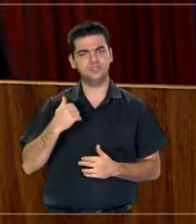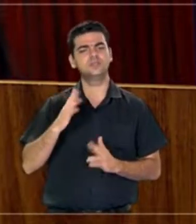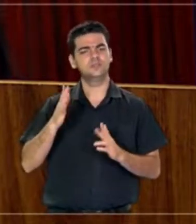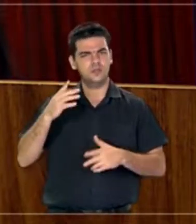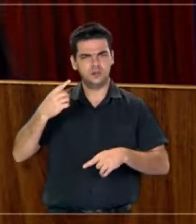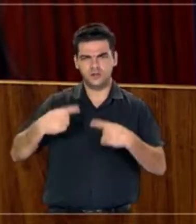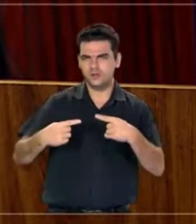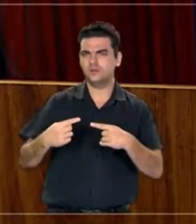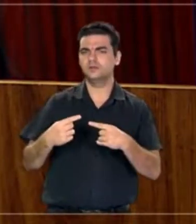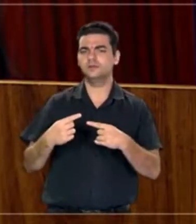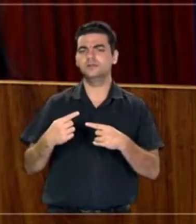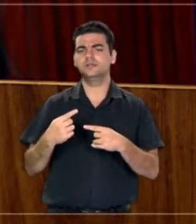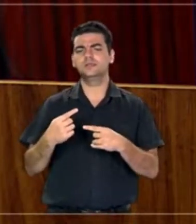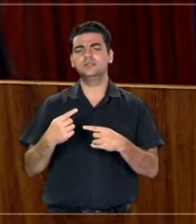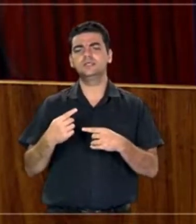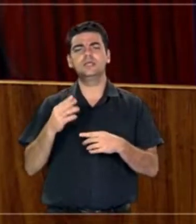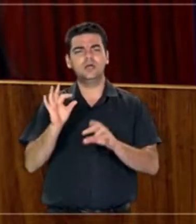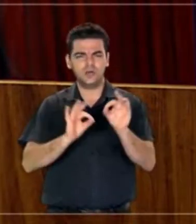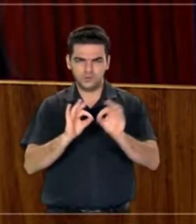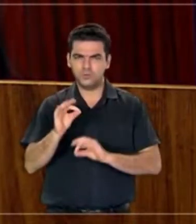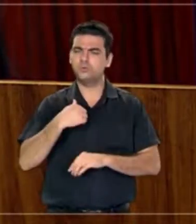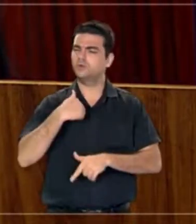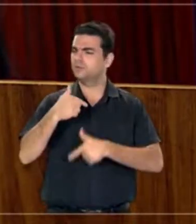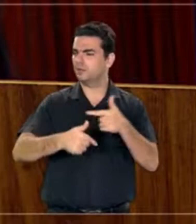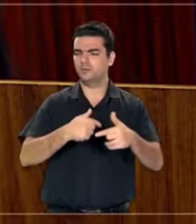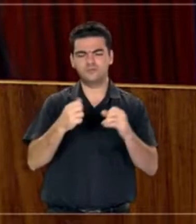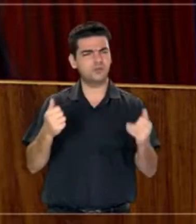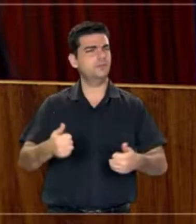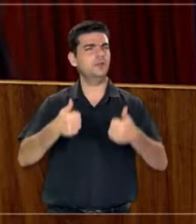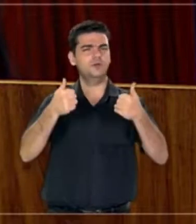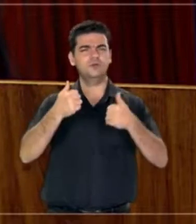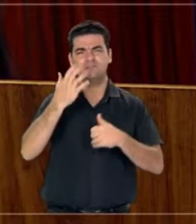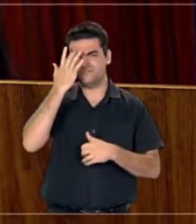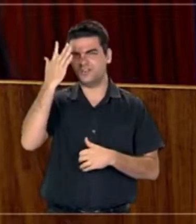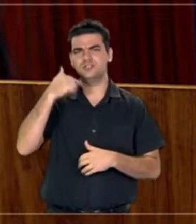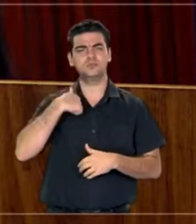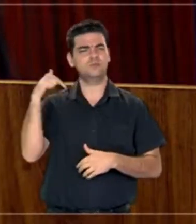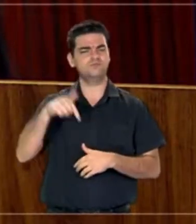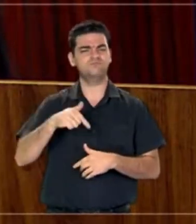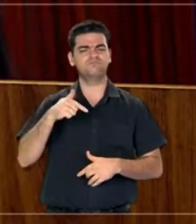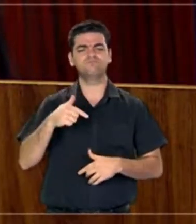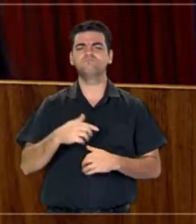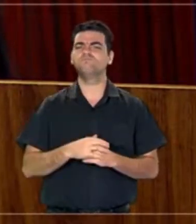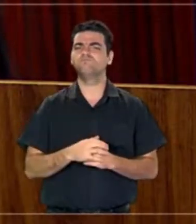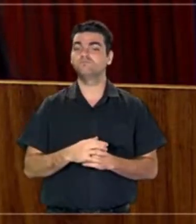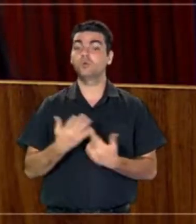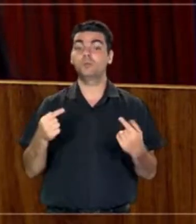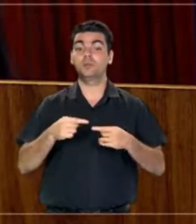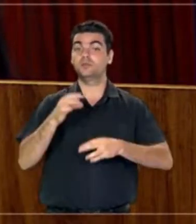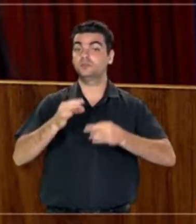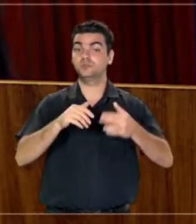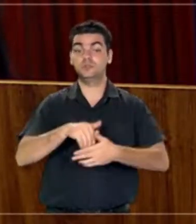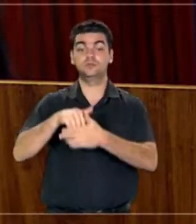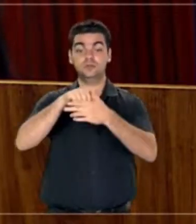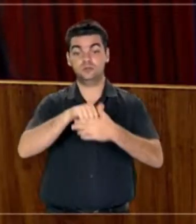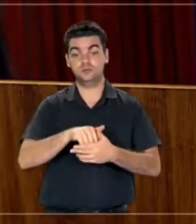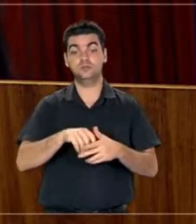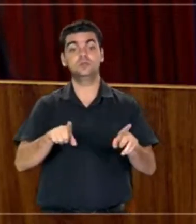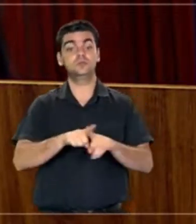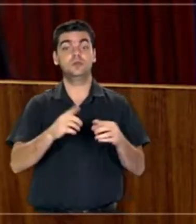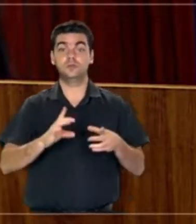Vossa Excelência disse, pavimentou o melhor dos caminhos para o fortalecimento da justiça eleitoral e